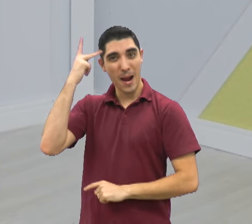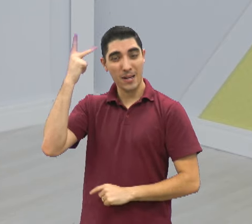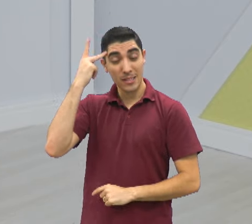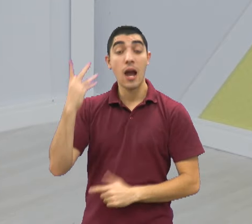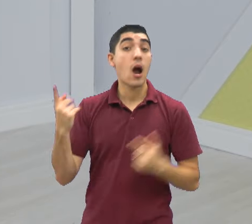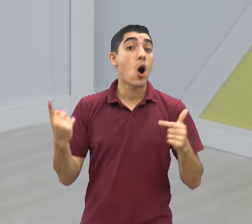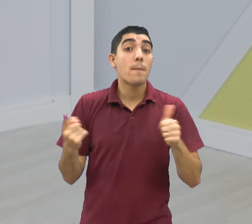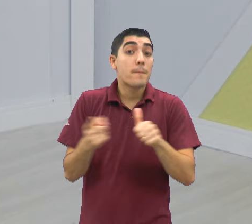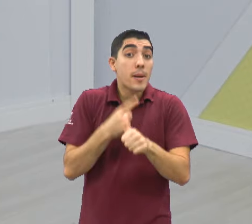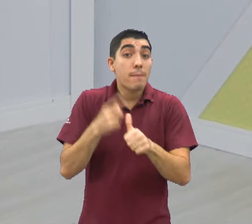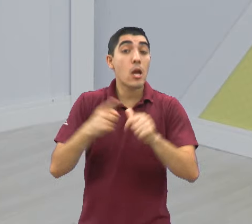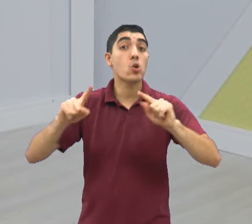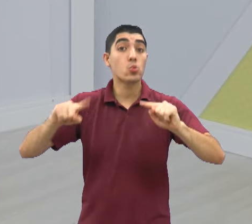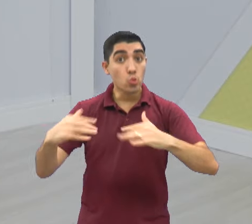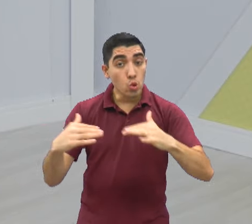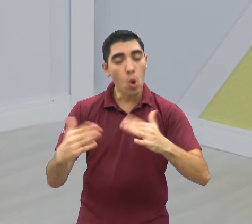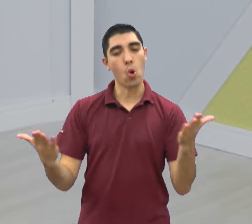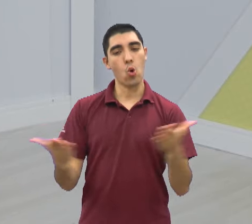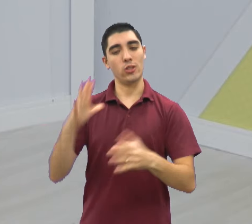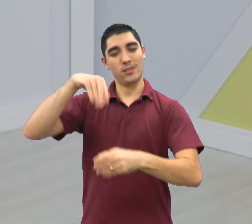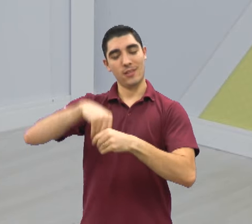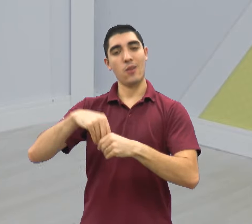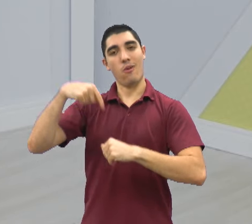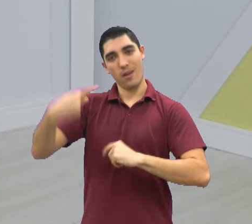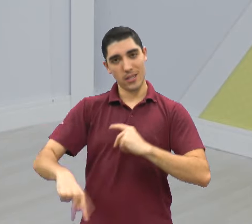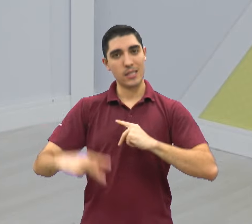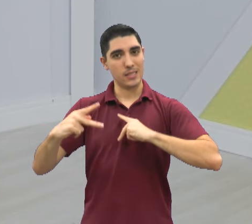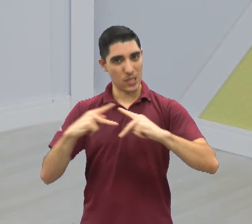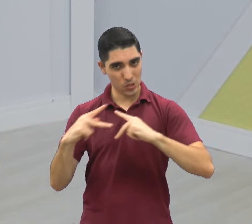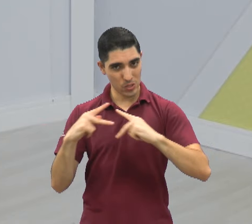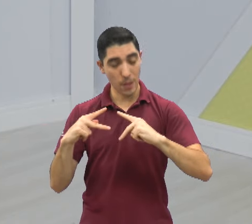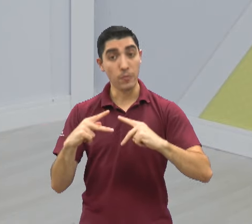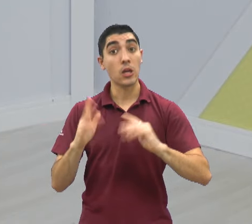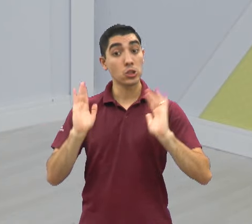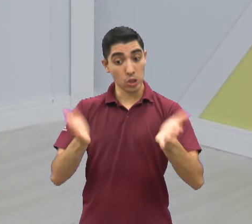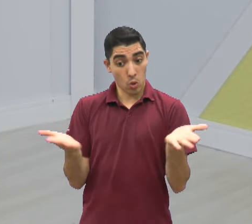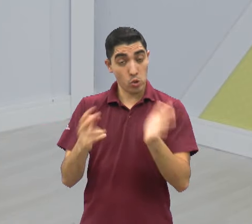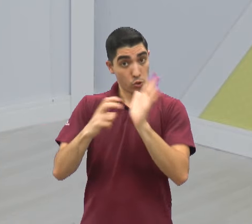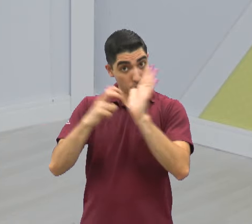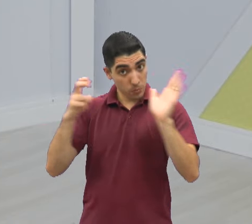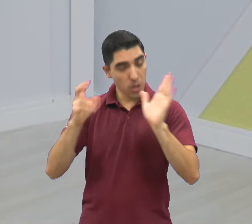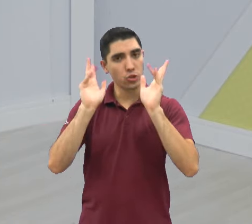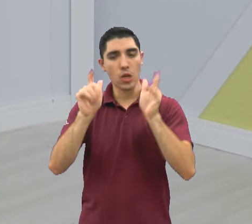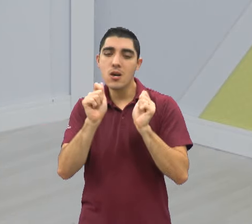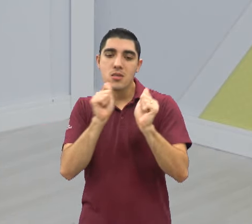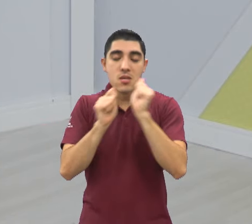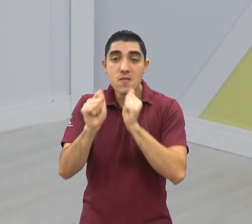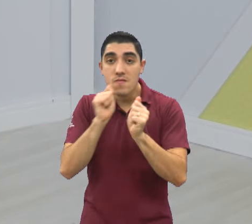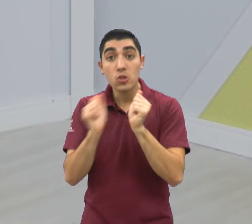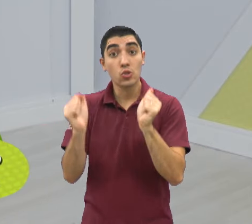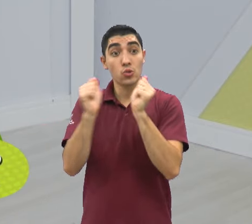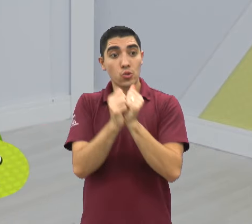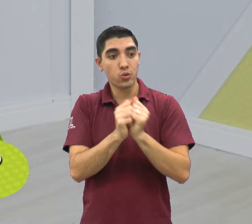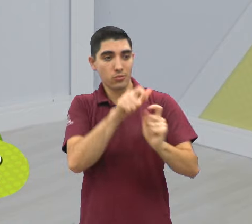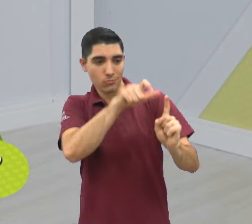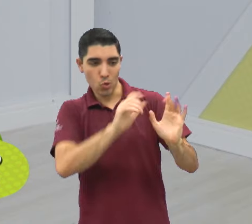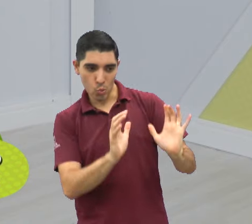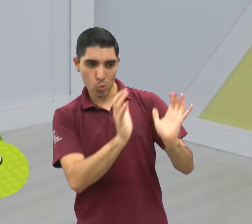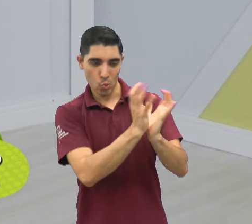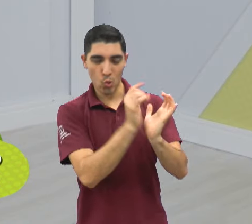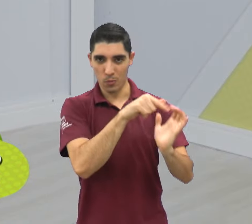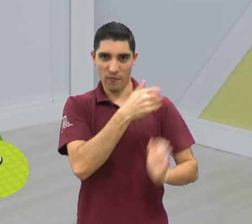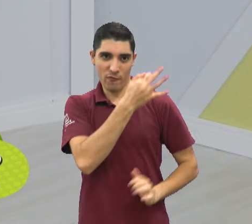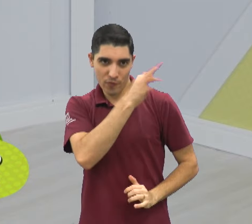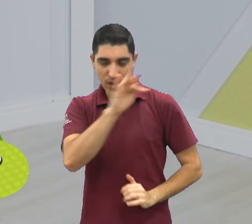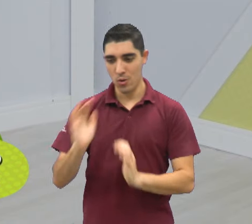primeiro jogo desta decisão, aconteceu uma coletiva de imprensa com personagens das duas equipes. Quem esteve por lá e conta tudo